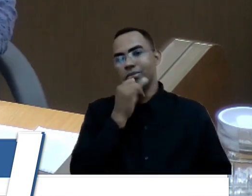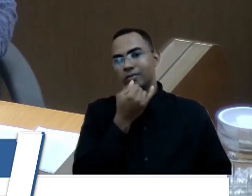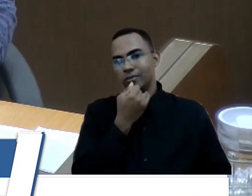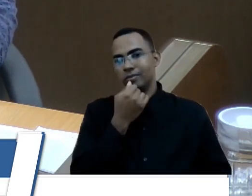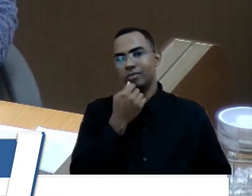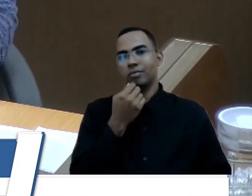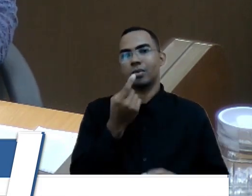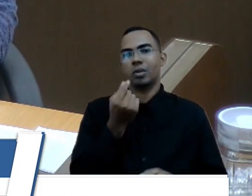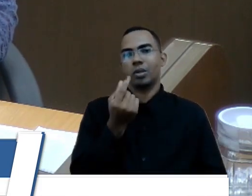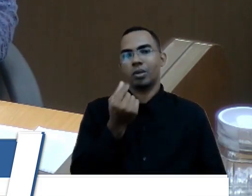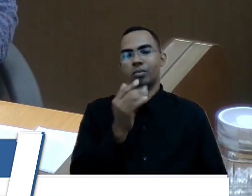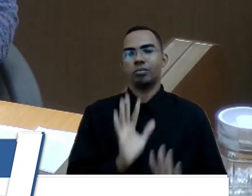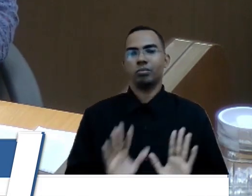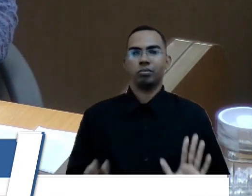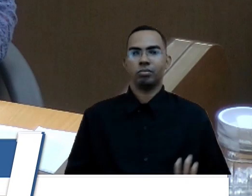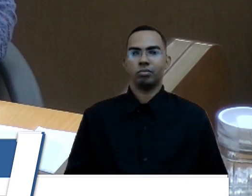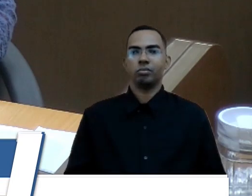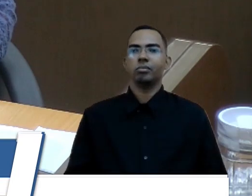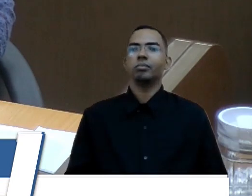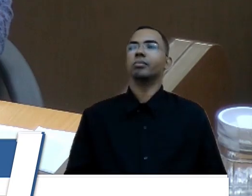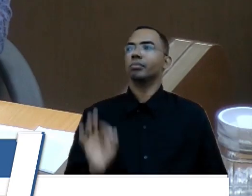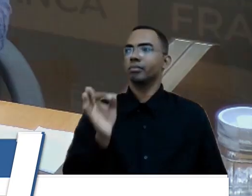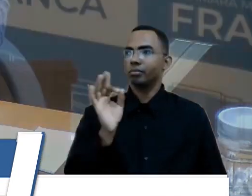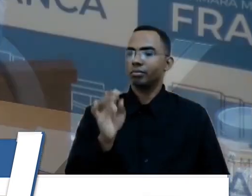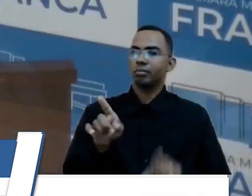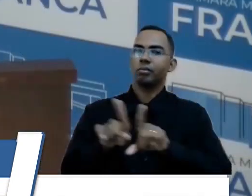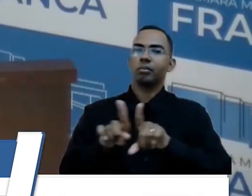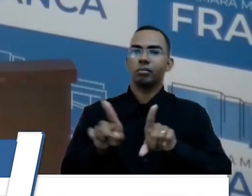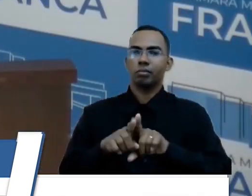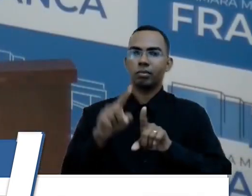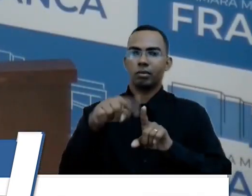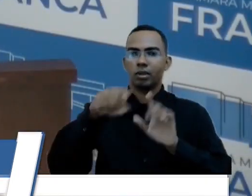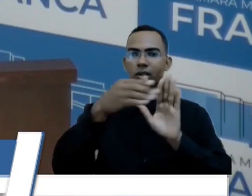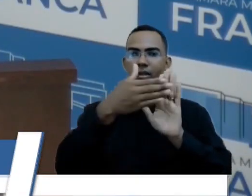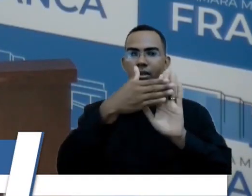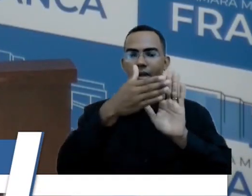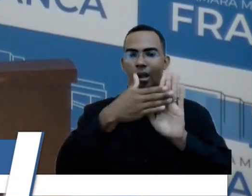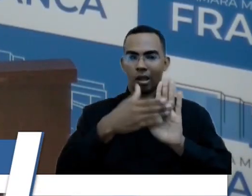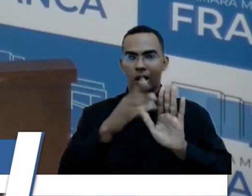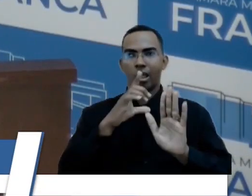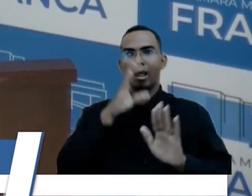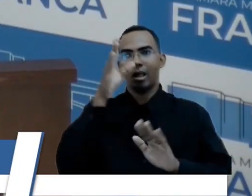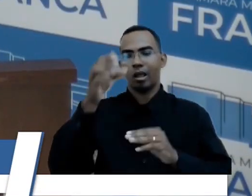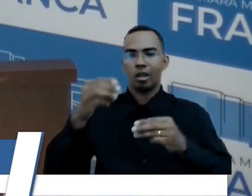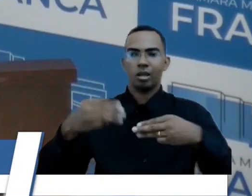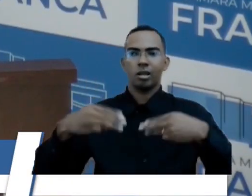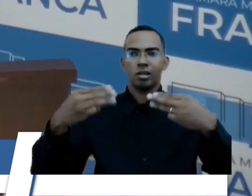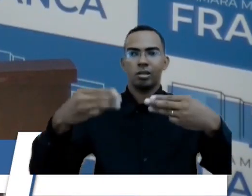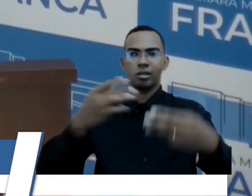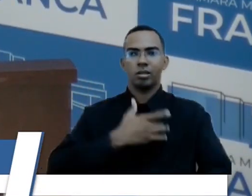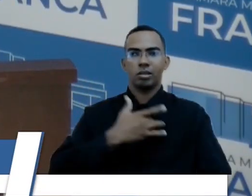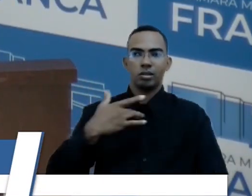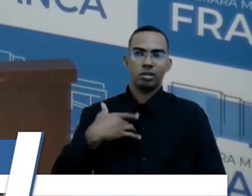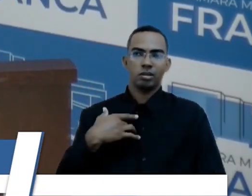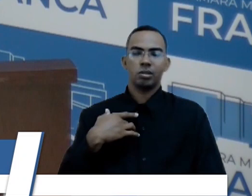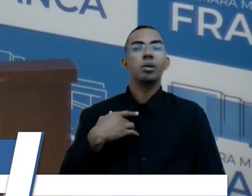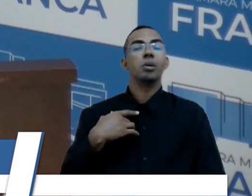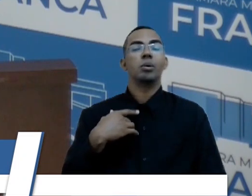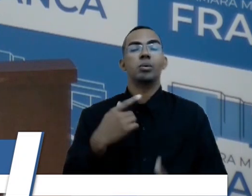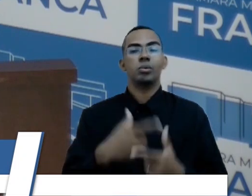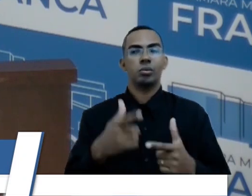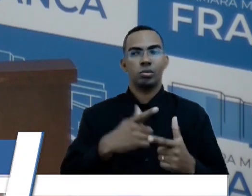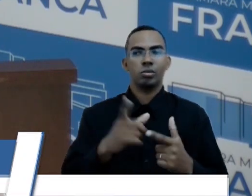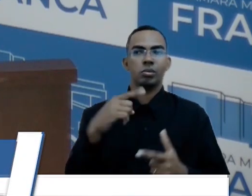É isso. E também nós levamos além dessa, né, Ludinho? Nós tivemos no Ministério da Saúde um problema que nós temos aí nas